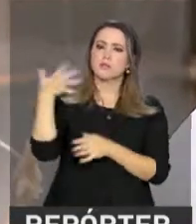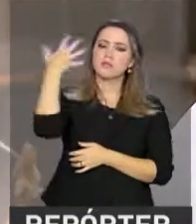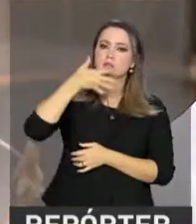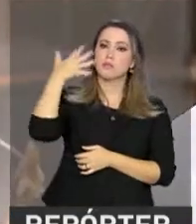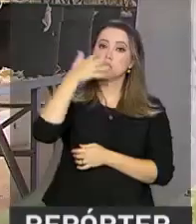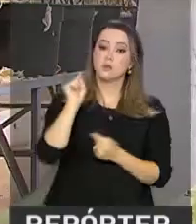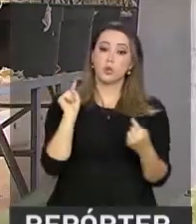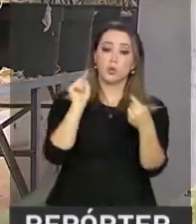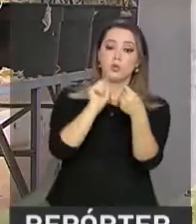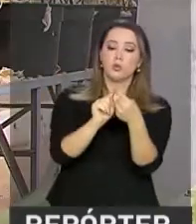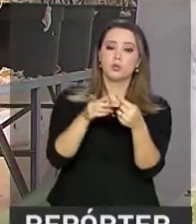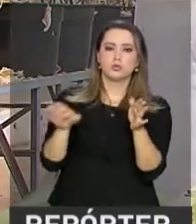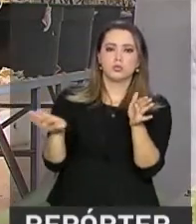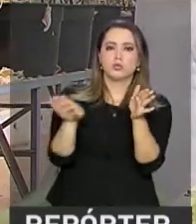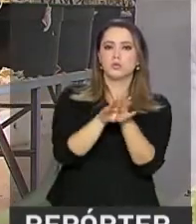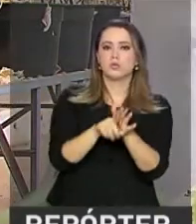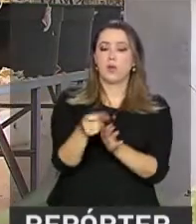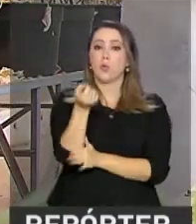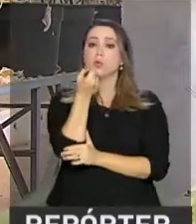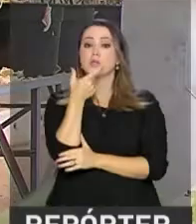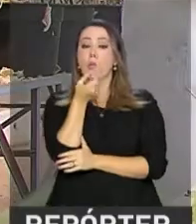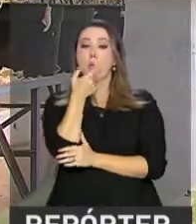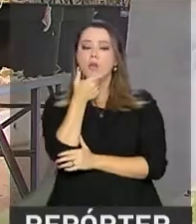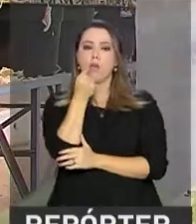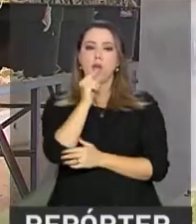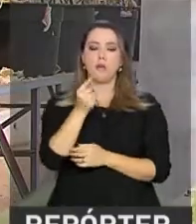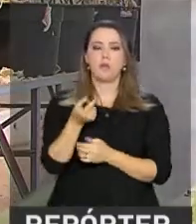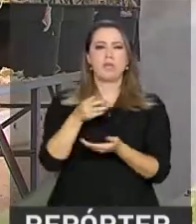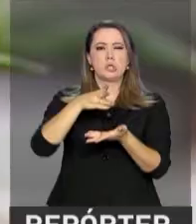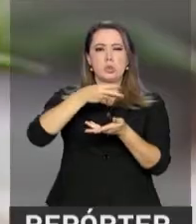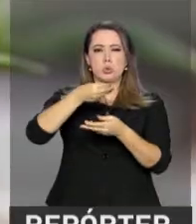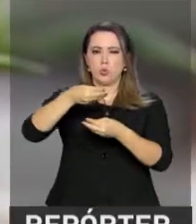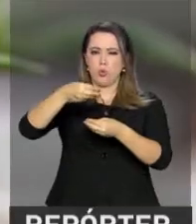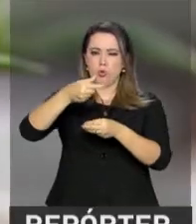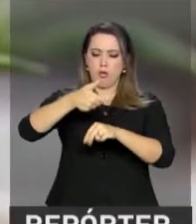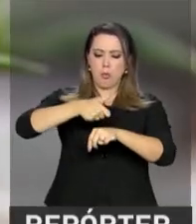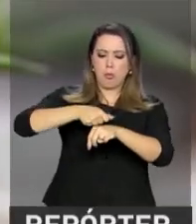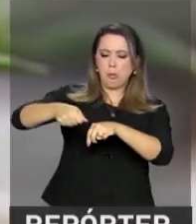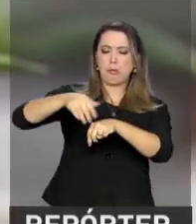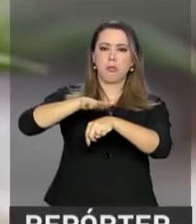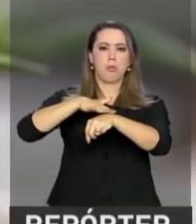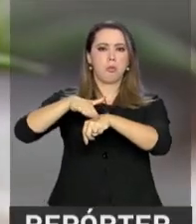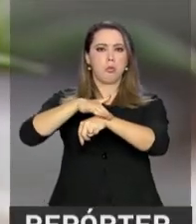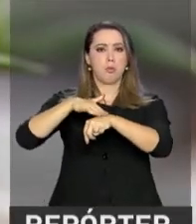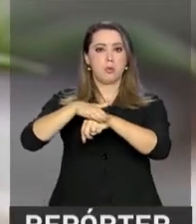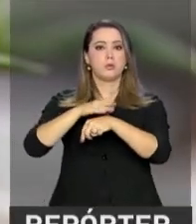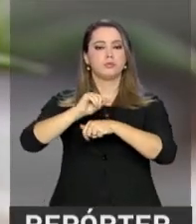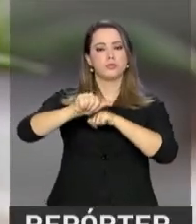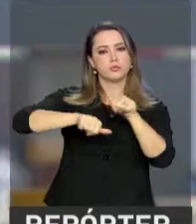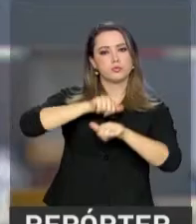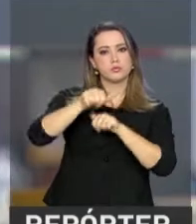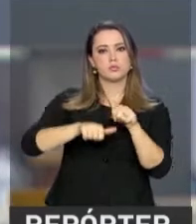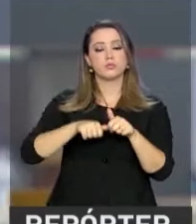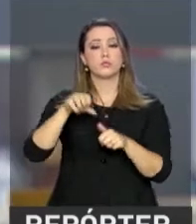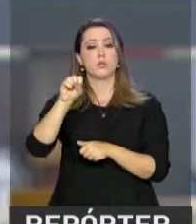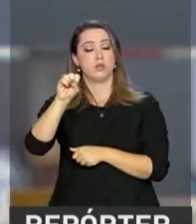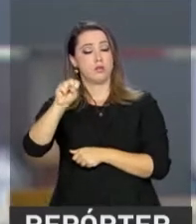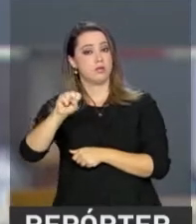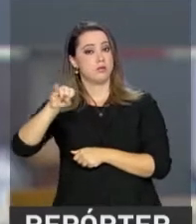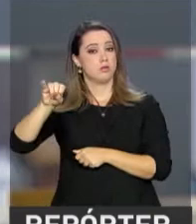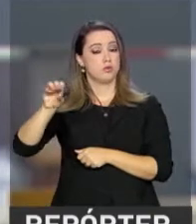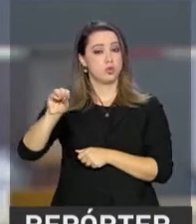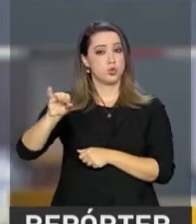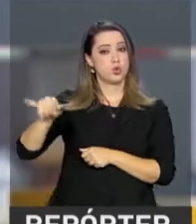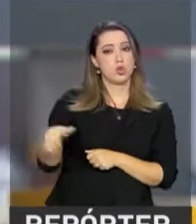que a meta é chegar a um medicamento em forma de gel produzido a partir da soja transgênica o foco desse